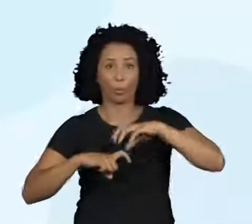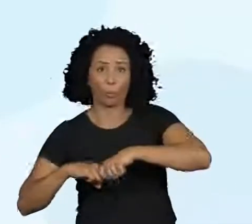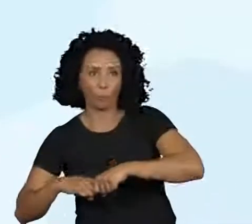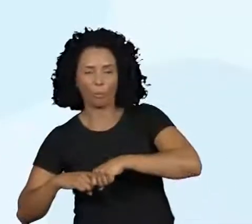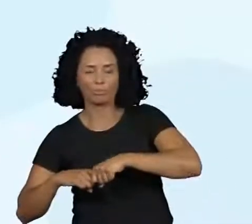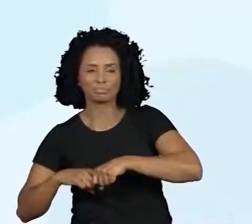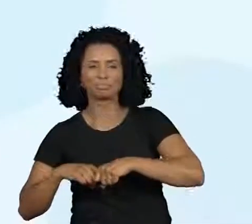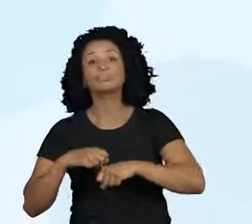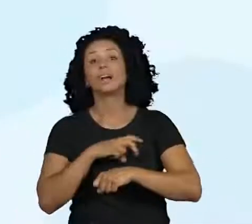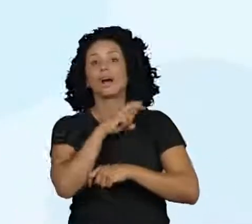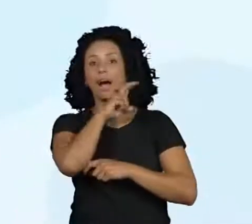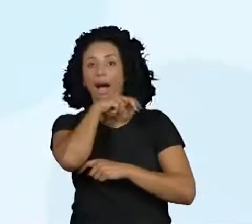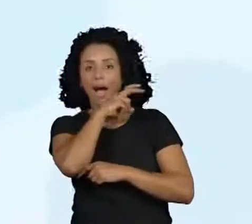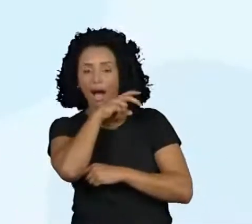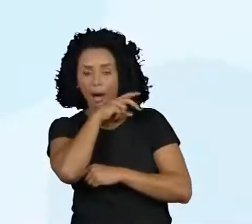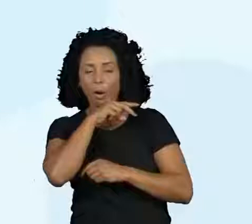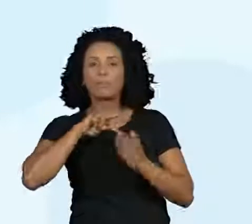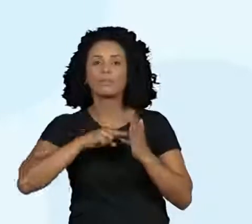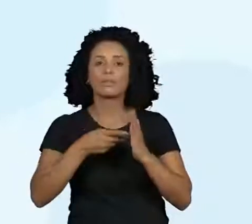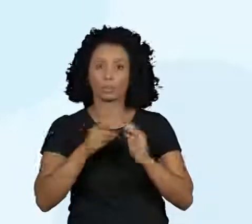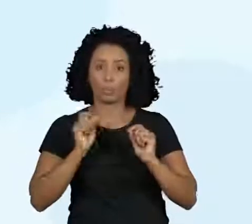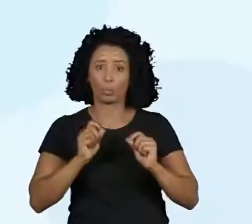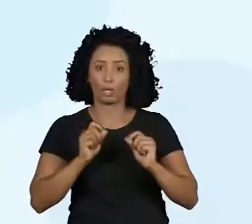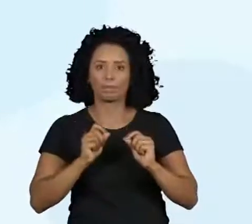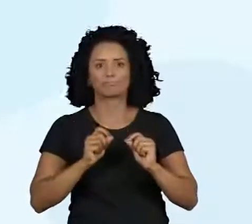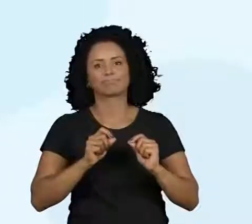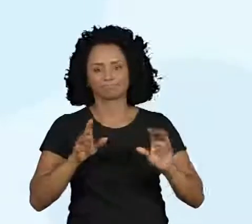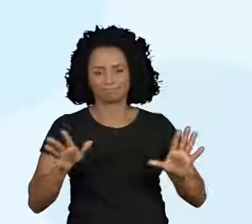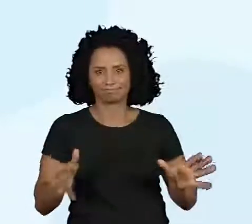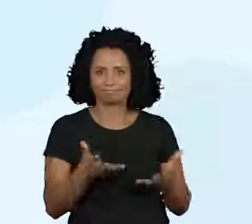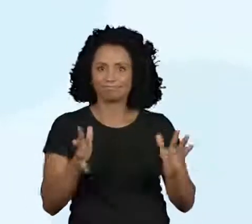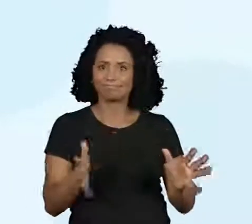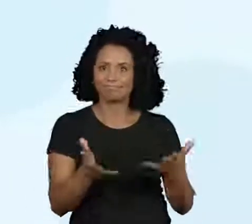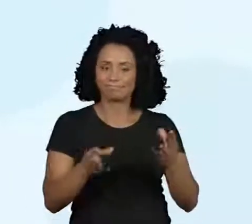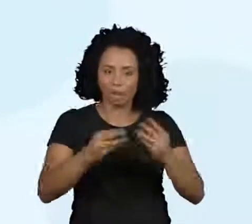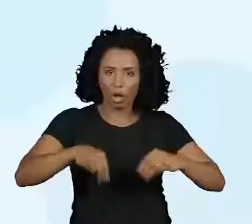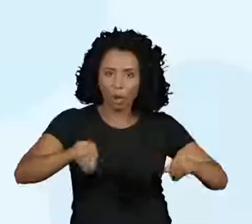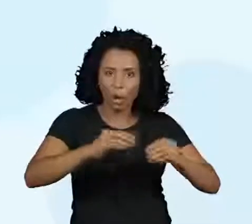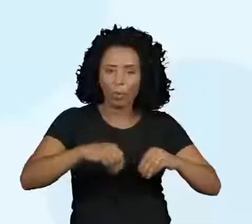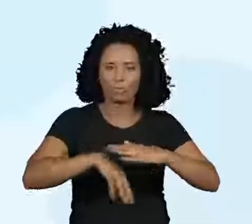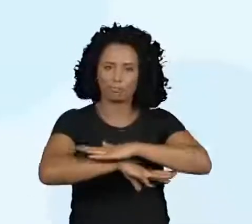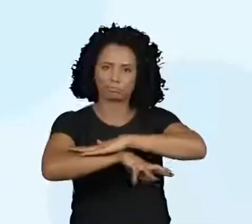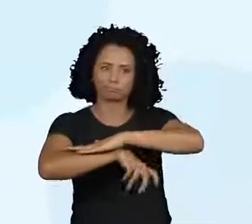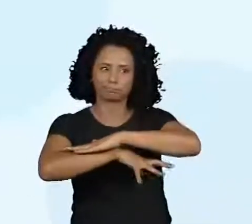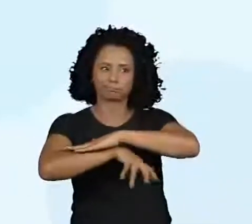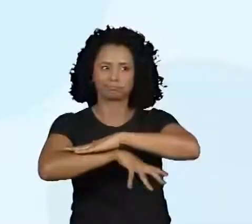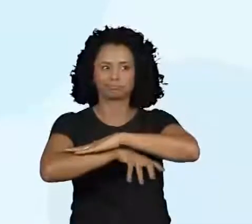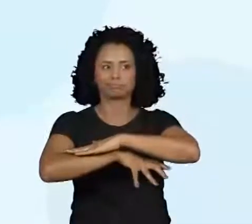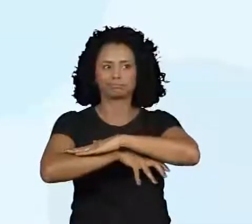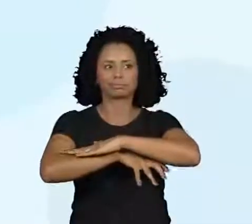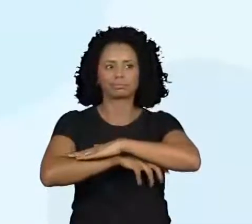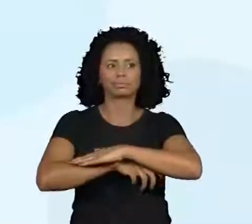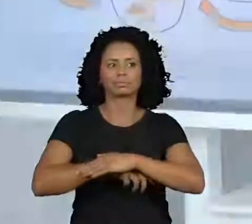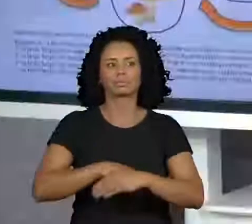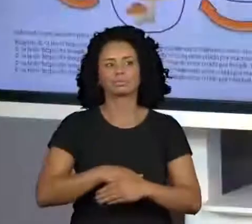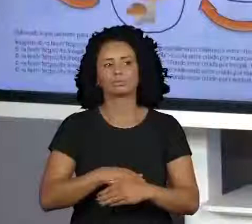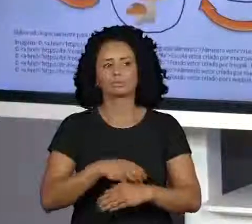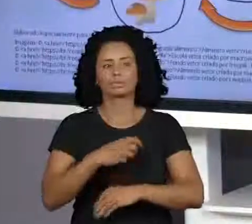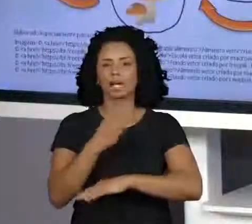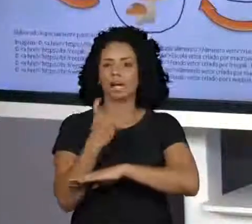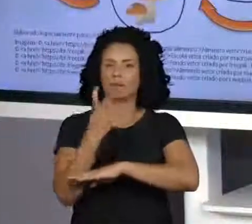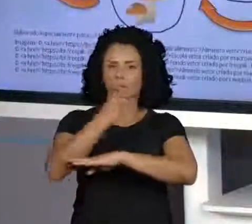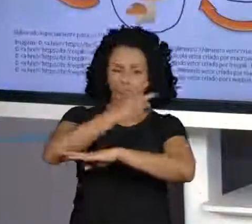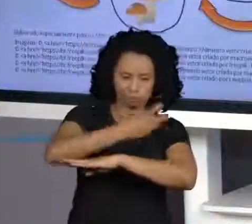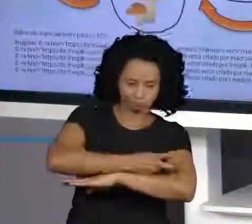decompositor, que é o fungo. Então, olha, galera, que legal essa atividade. Vocês podem construir aí